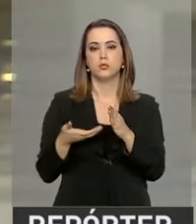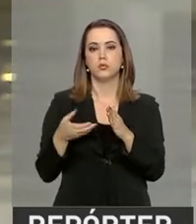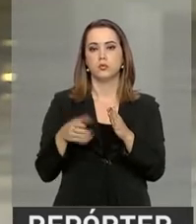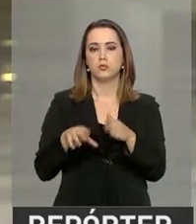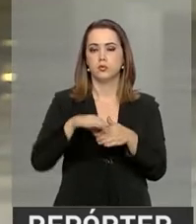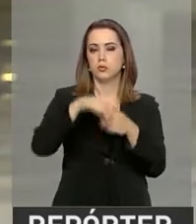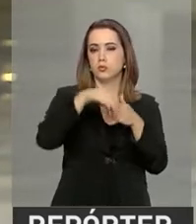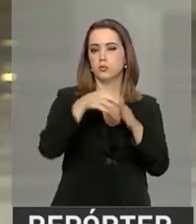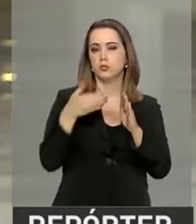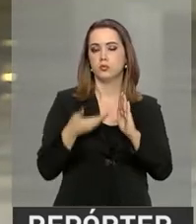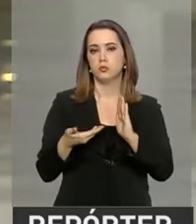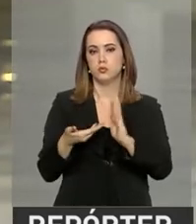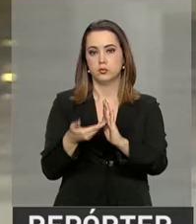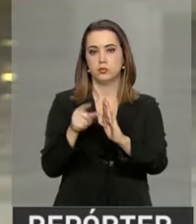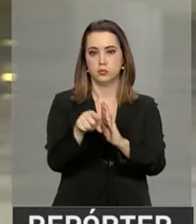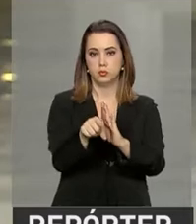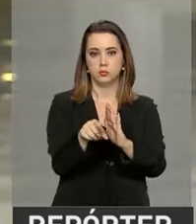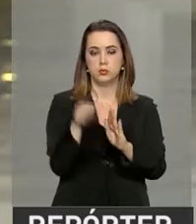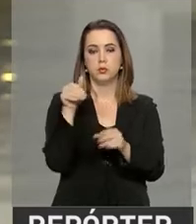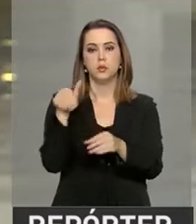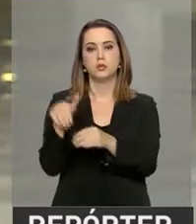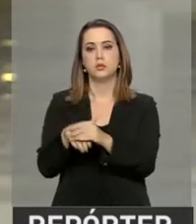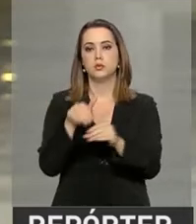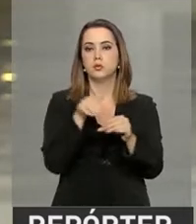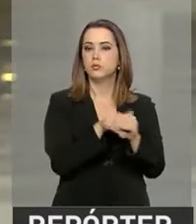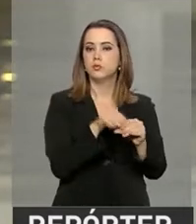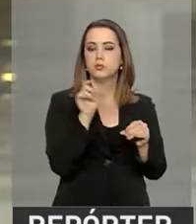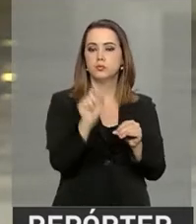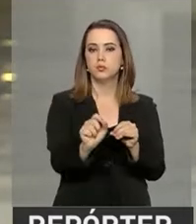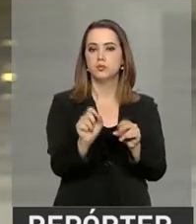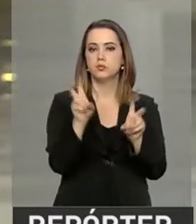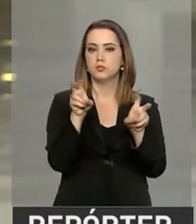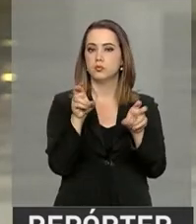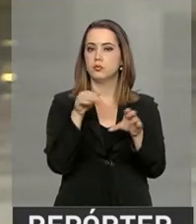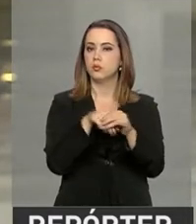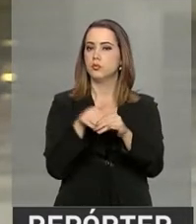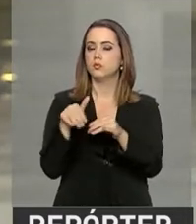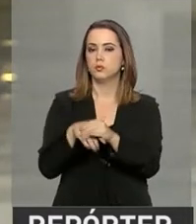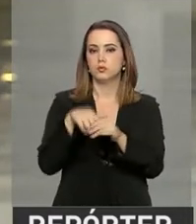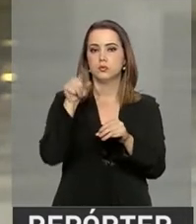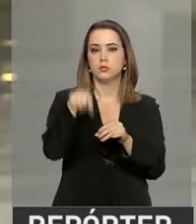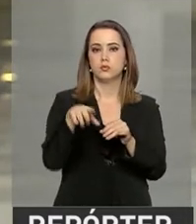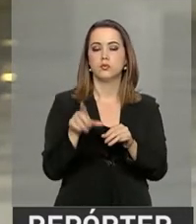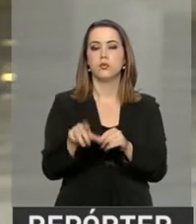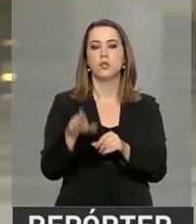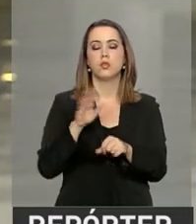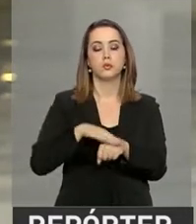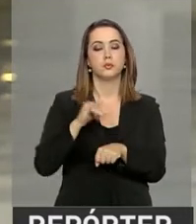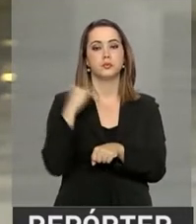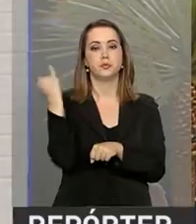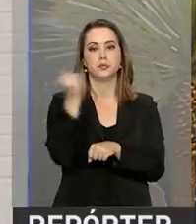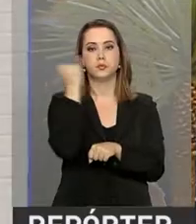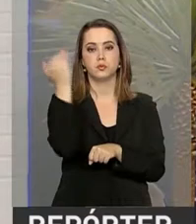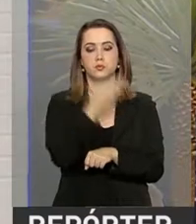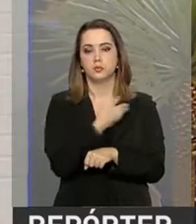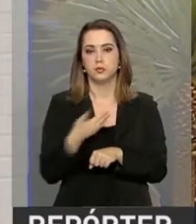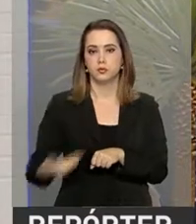assunto foi a votação no congresso nacional de matérias consideradas como prioridade para o governo